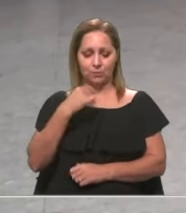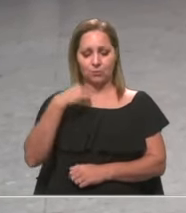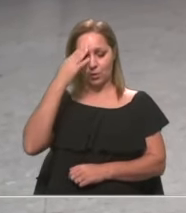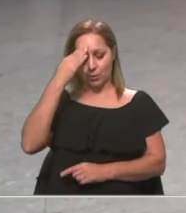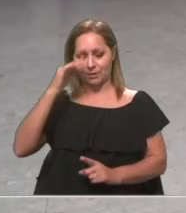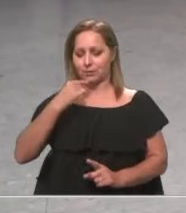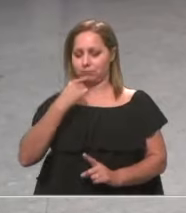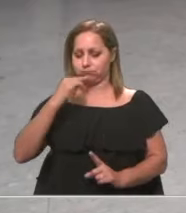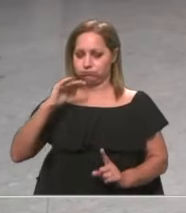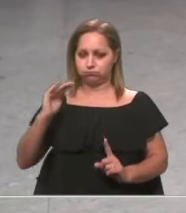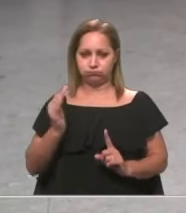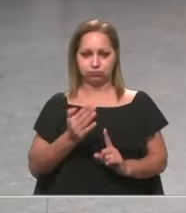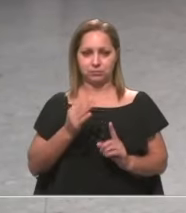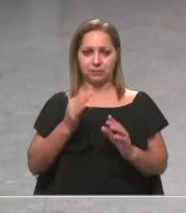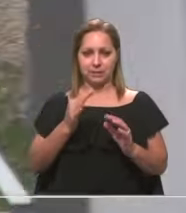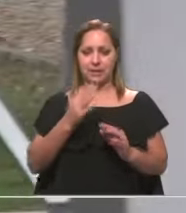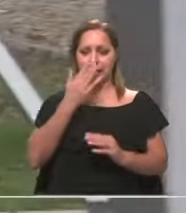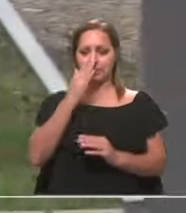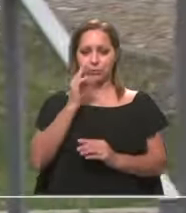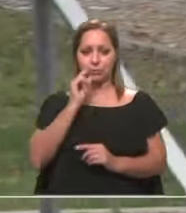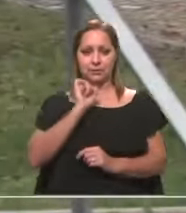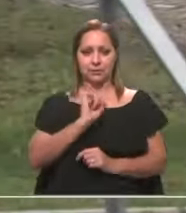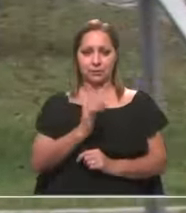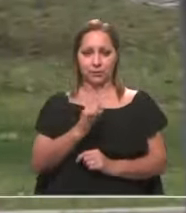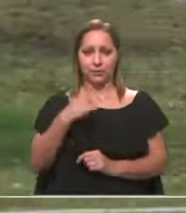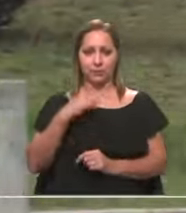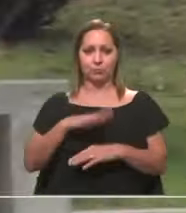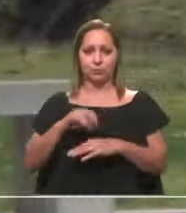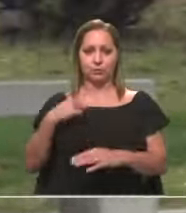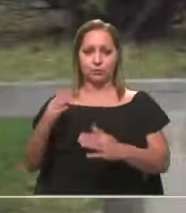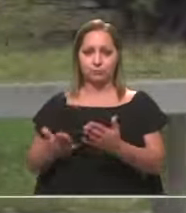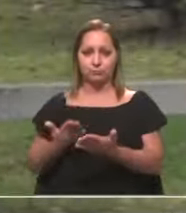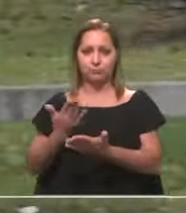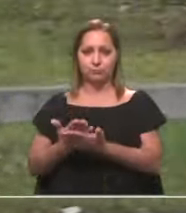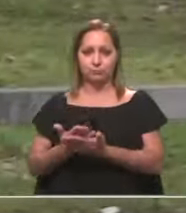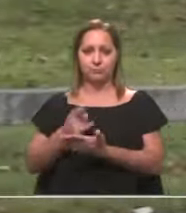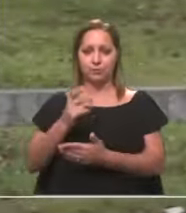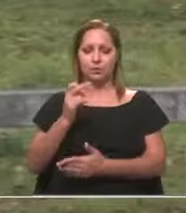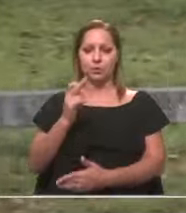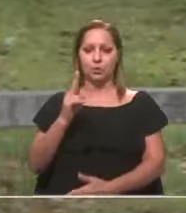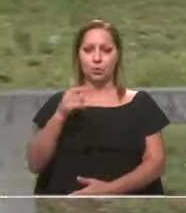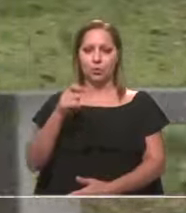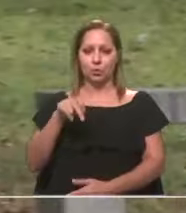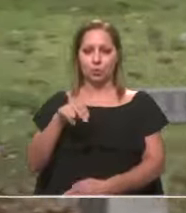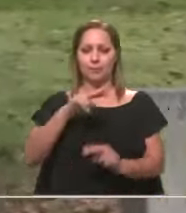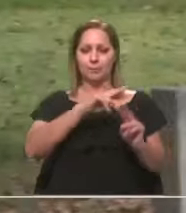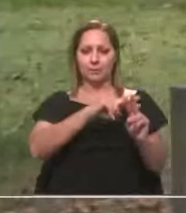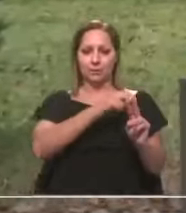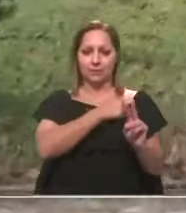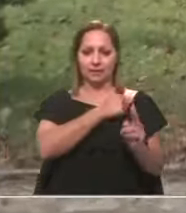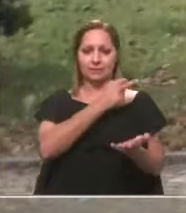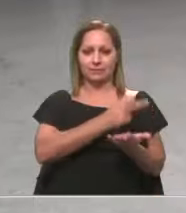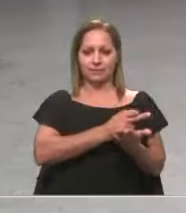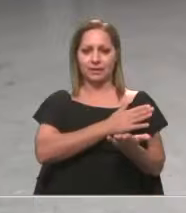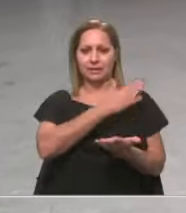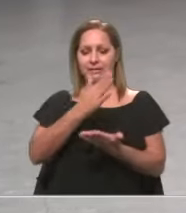que não reflete de todo a conduta do Ruben e, nesse sentido, vamos recorrer. E o Ruben vai ficar, vai permanecer em prisão domiciliária até